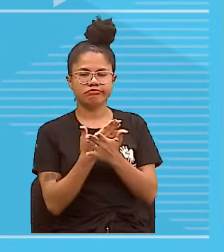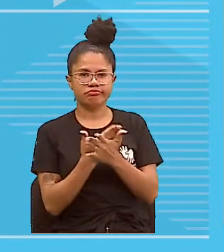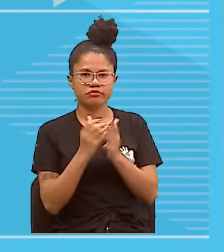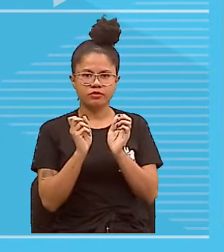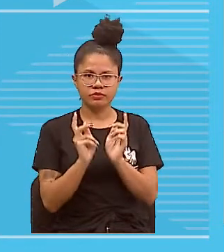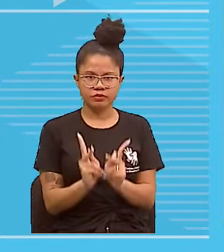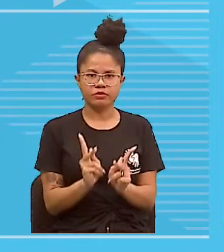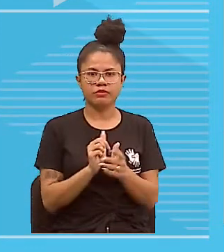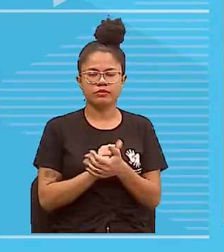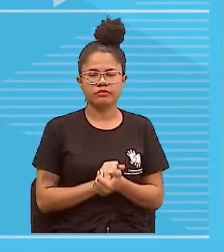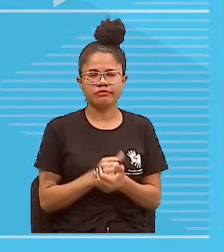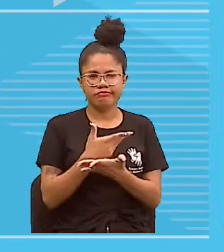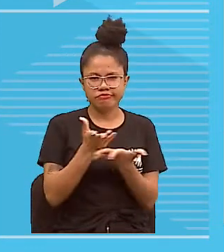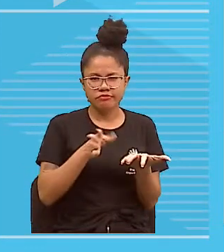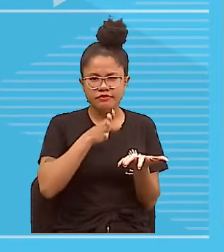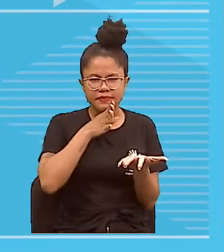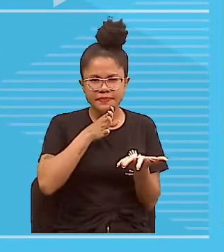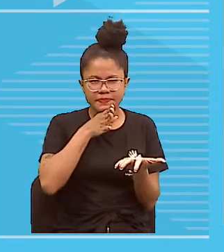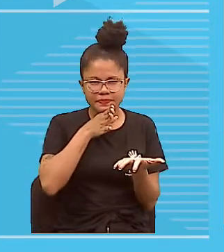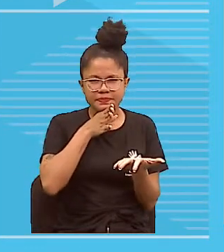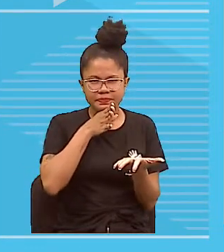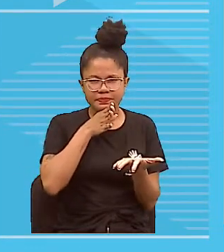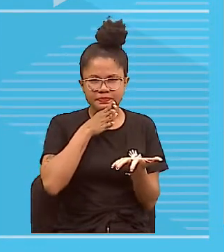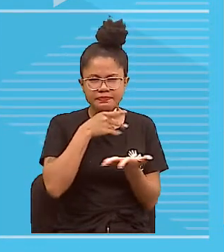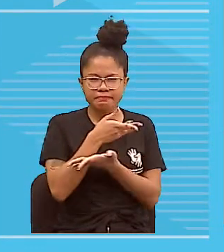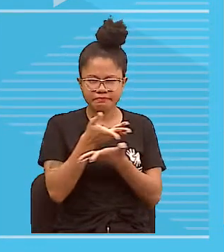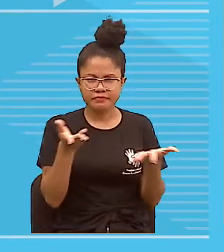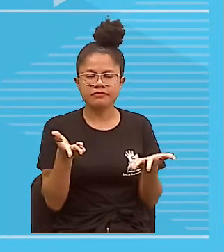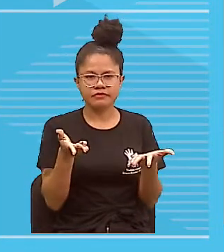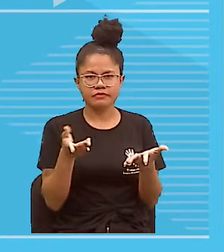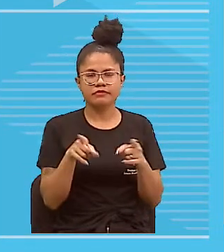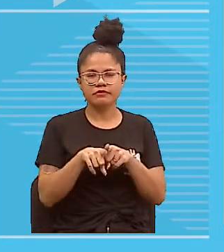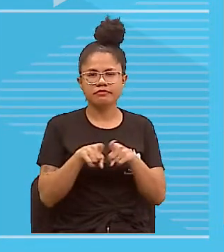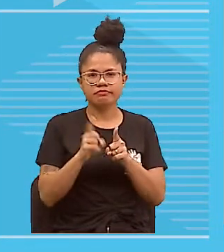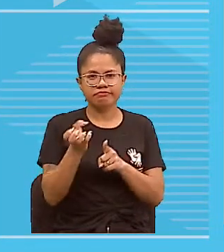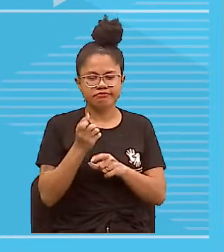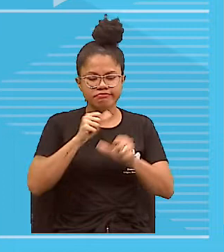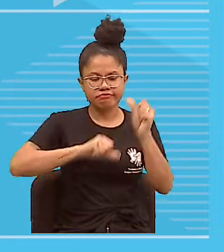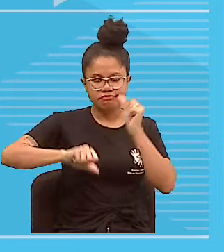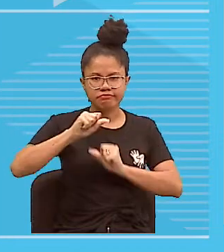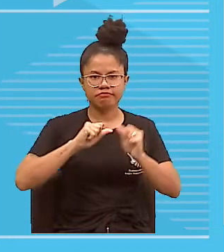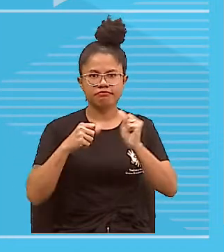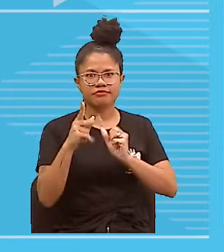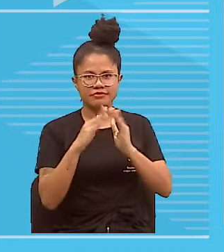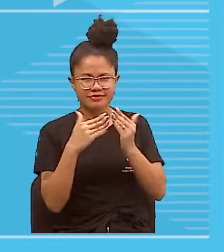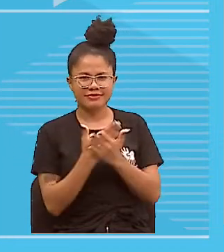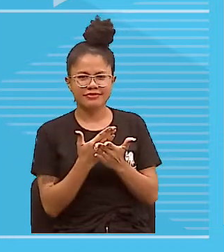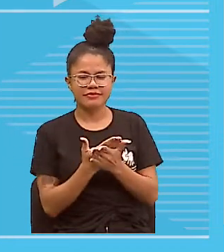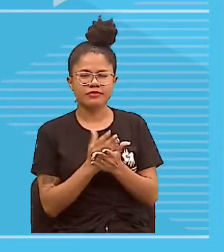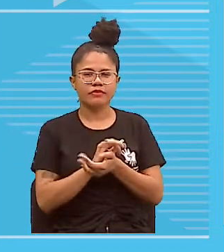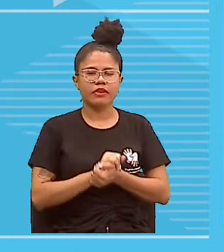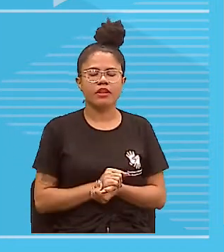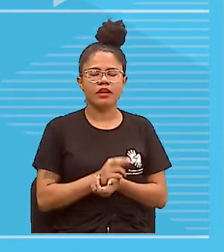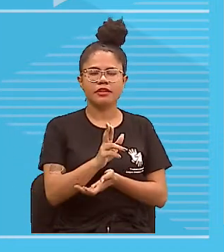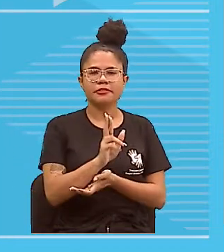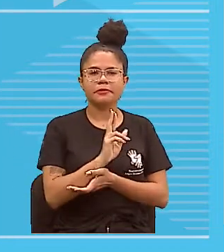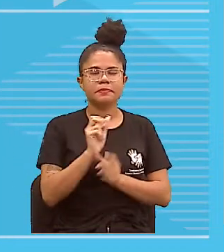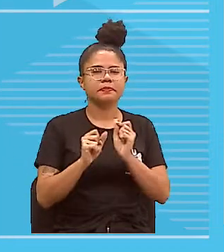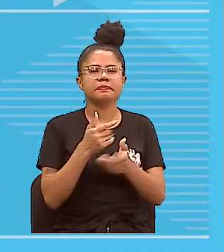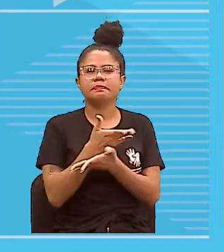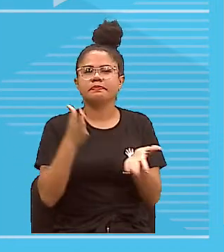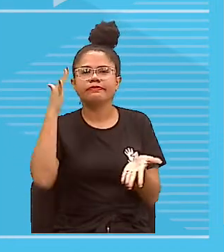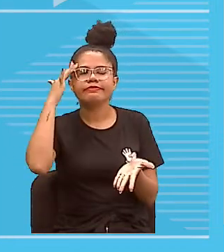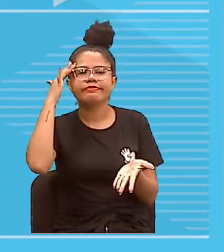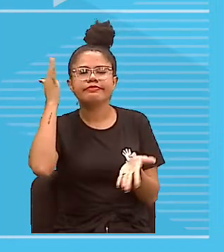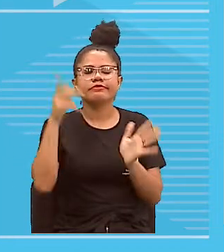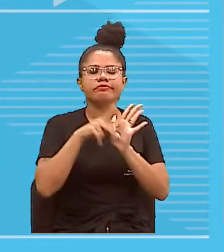essa mudança no espaço de vocês? Comentem aí no chat do canal o que vocês veem, têm de